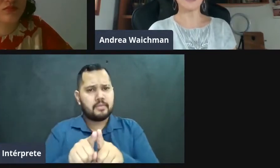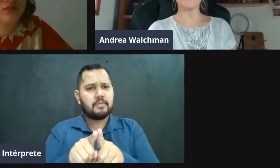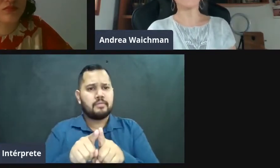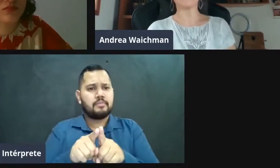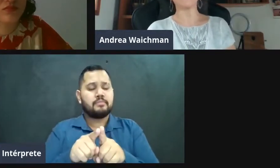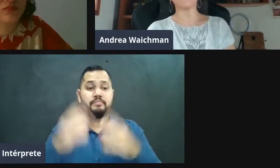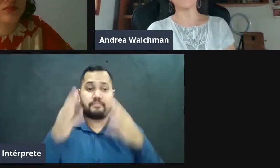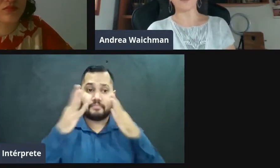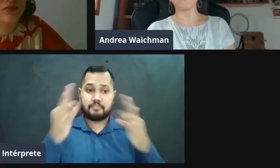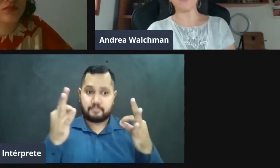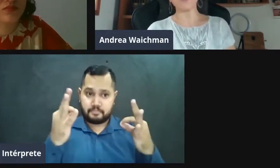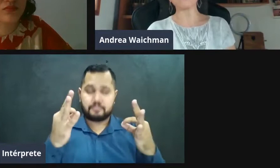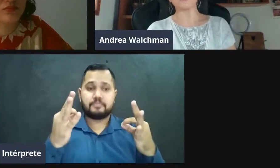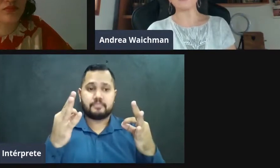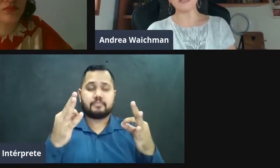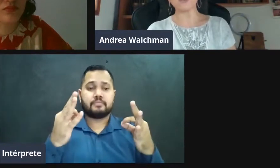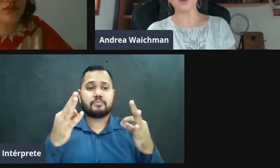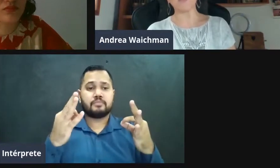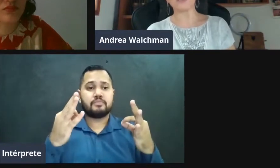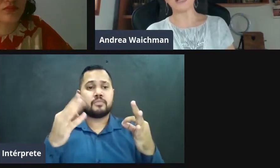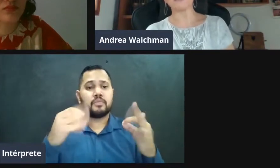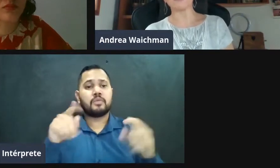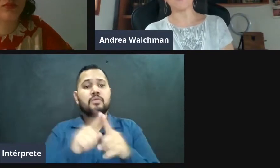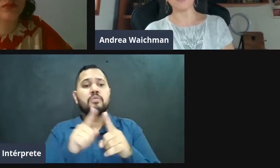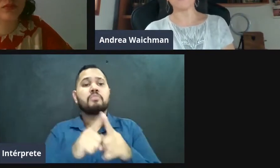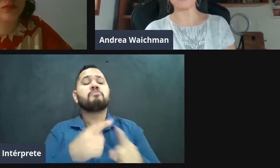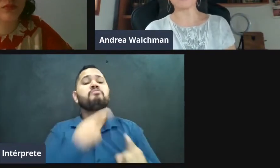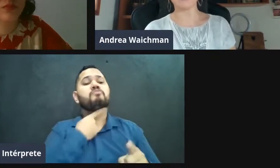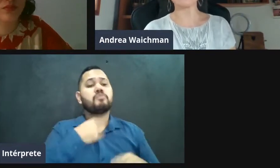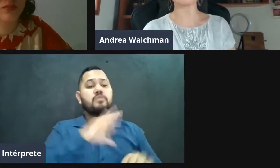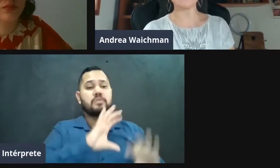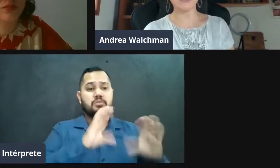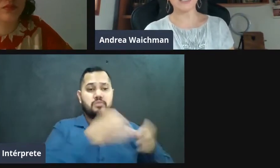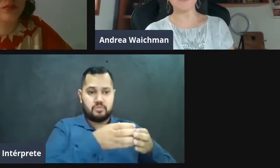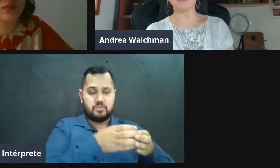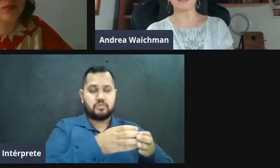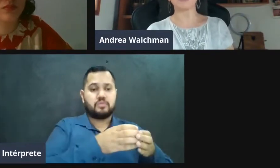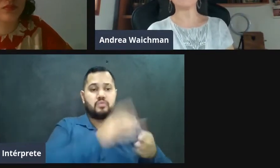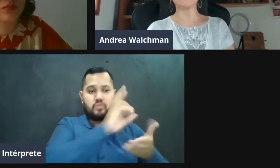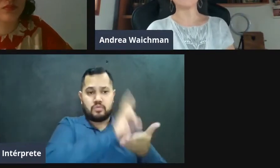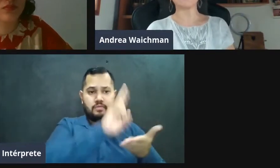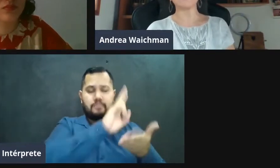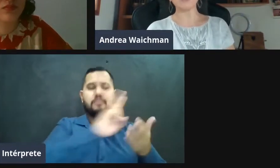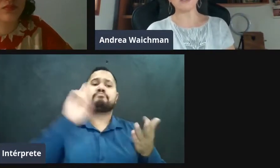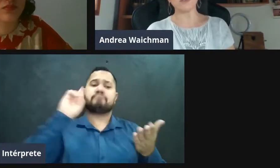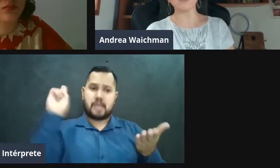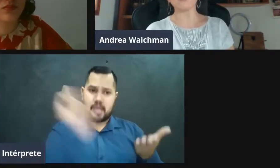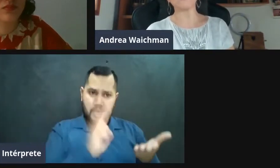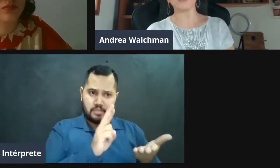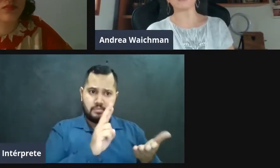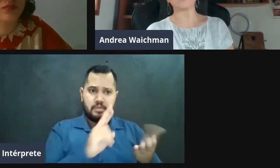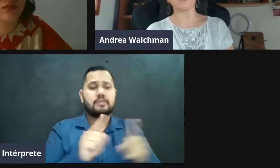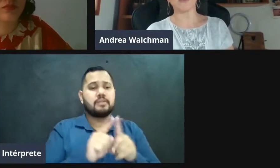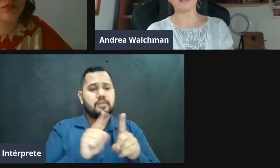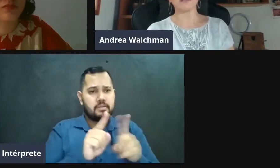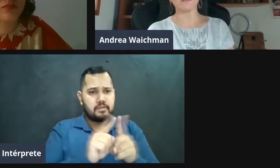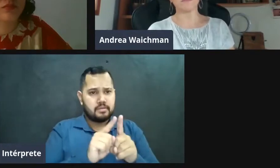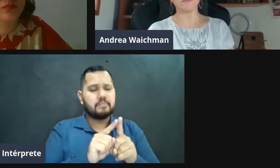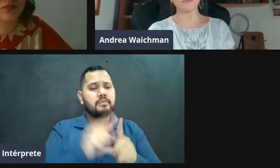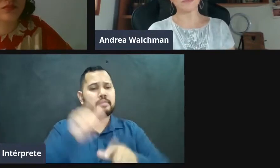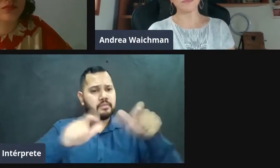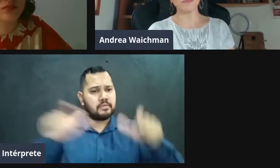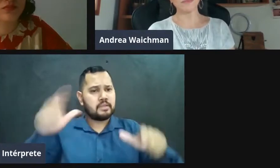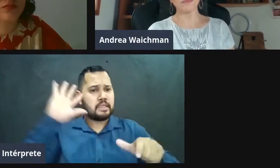atenta a que a voz, o desejo da comunidade universitária seja respeitada nas decisões que por ela são